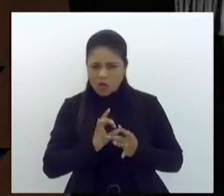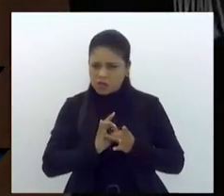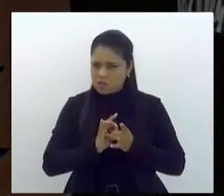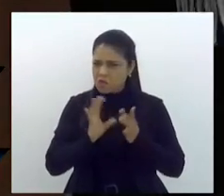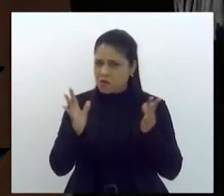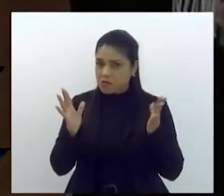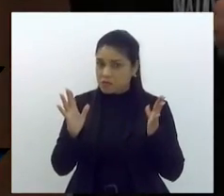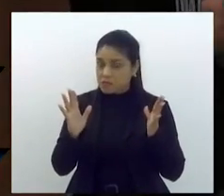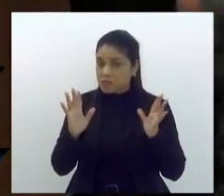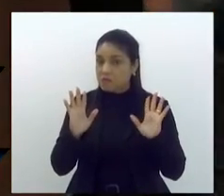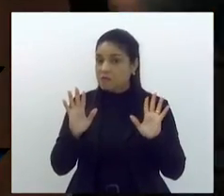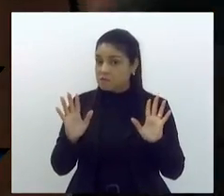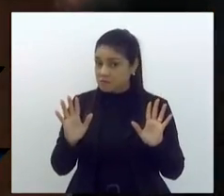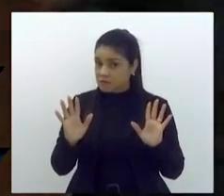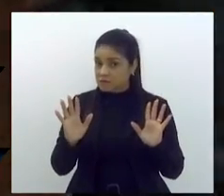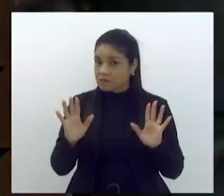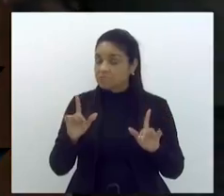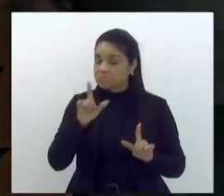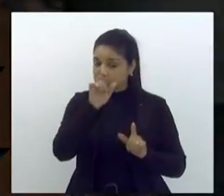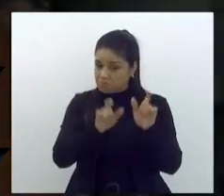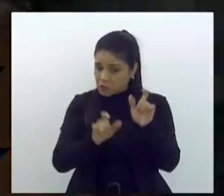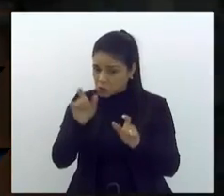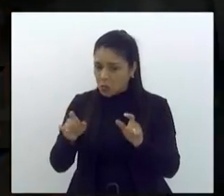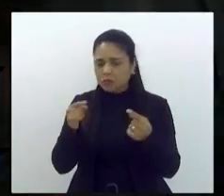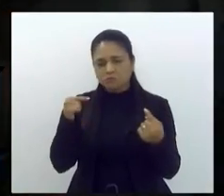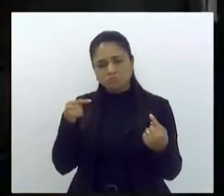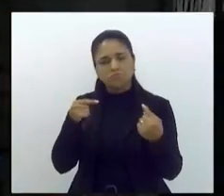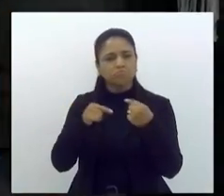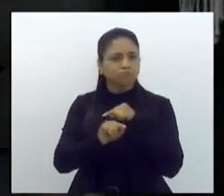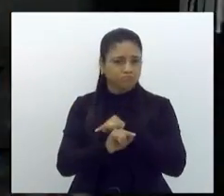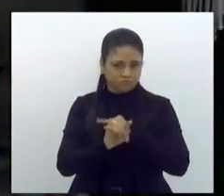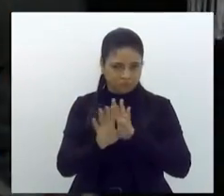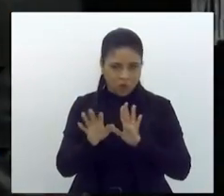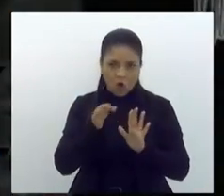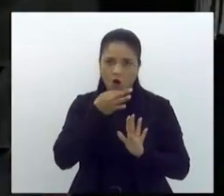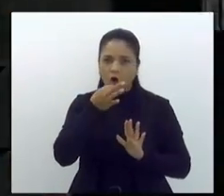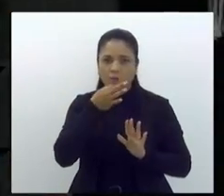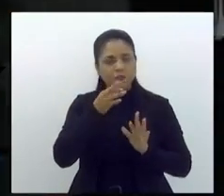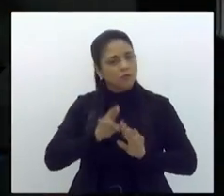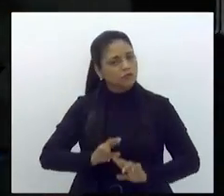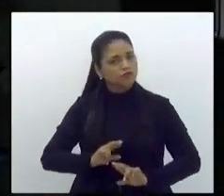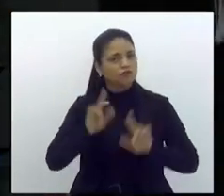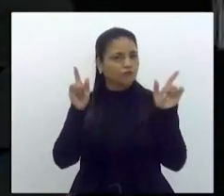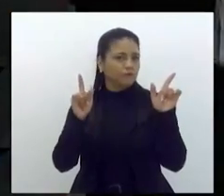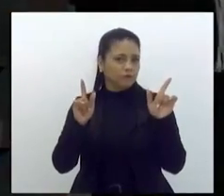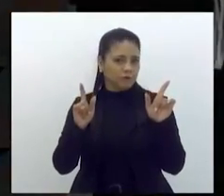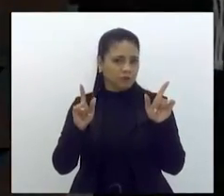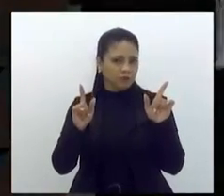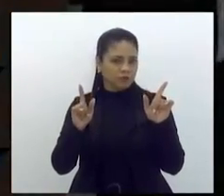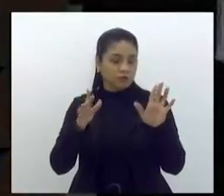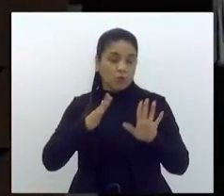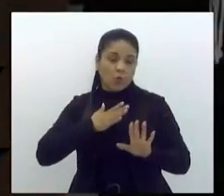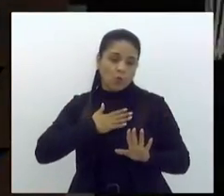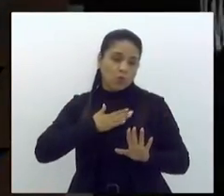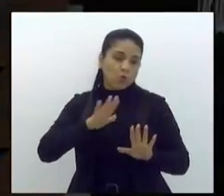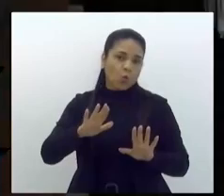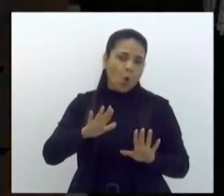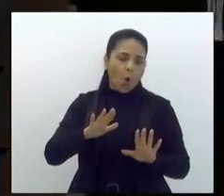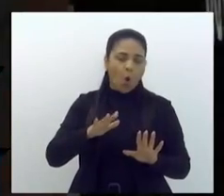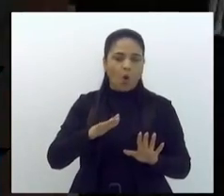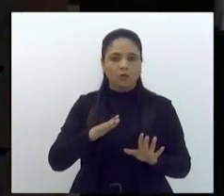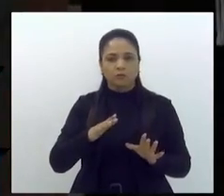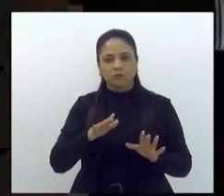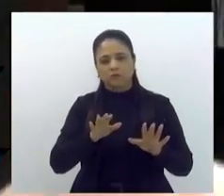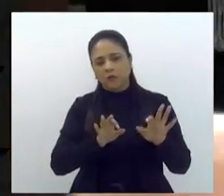que as pessoas tenham divergência que as pessoas não gostam dessa ou